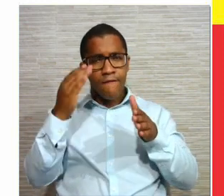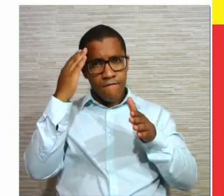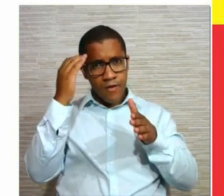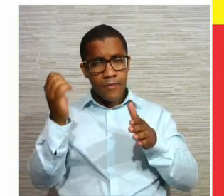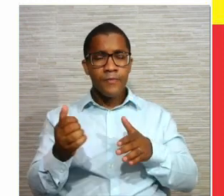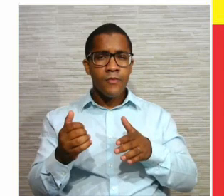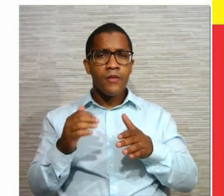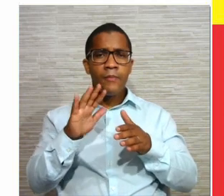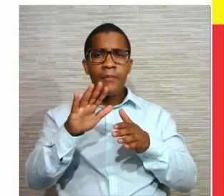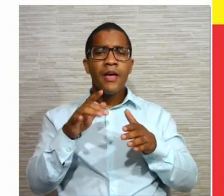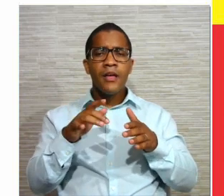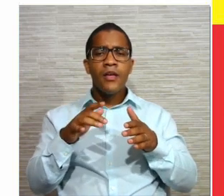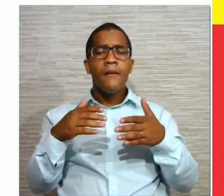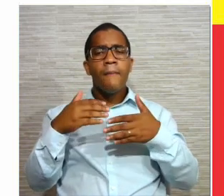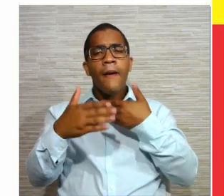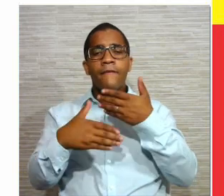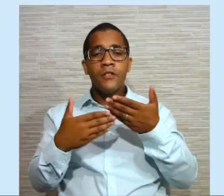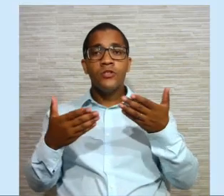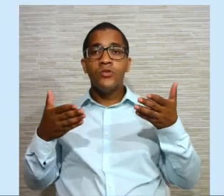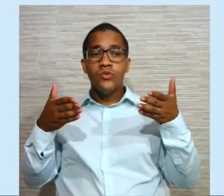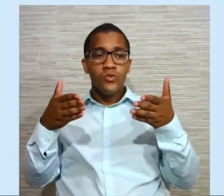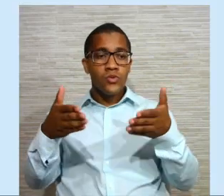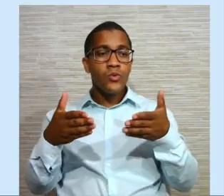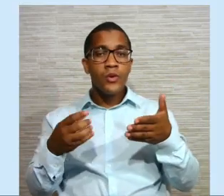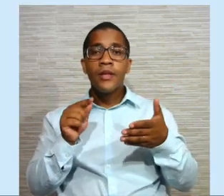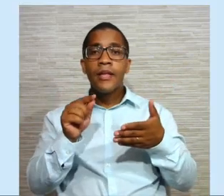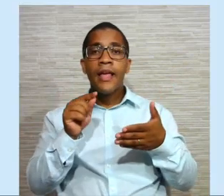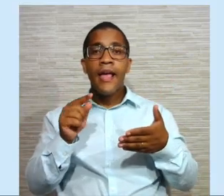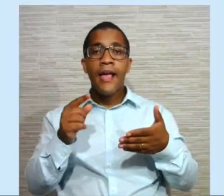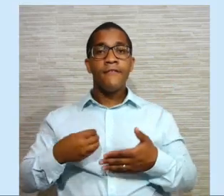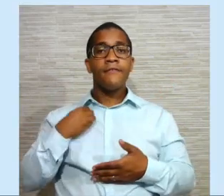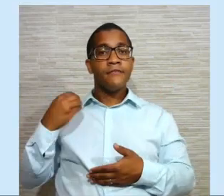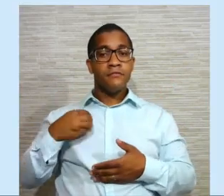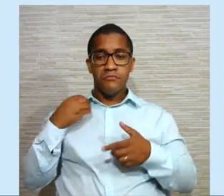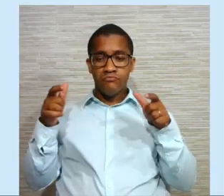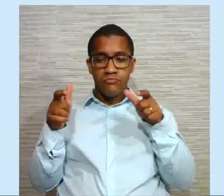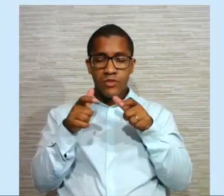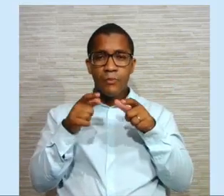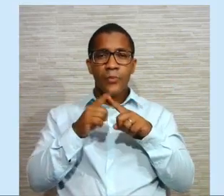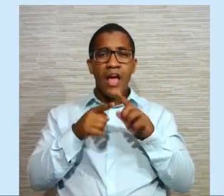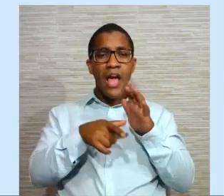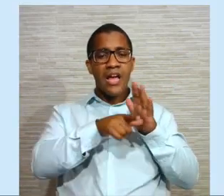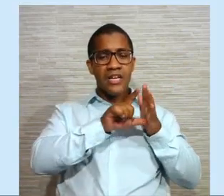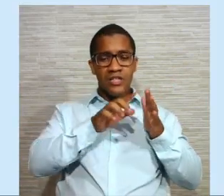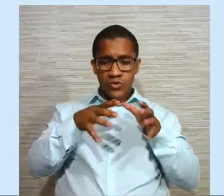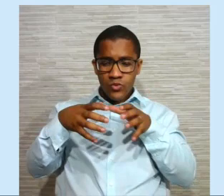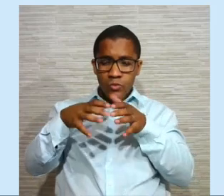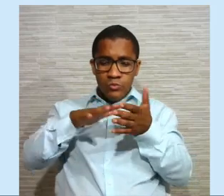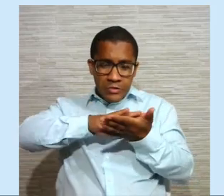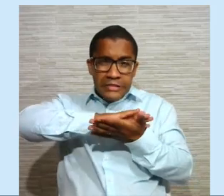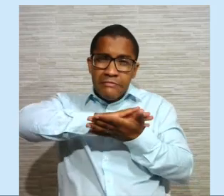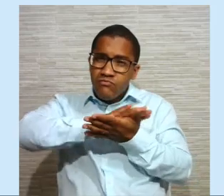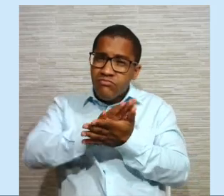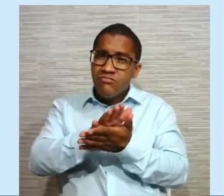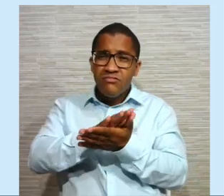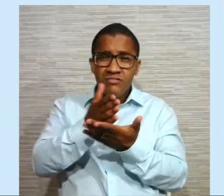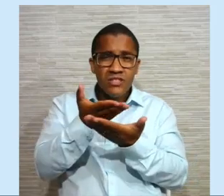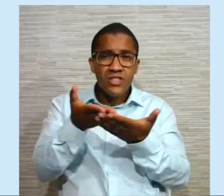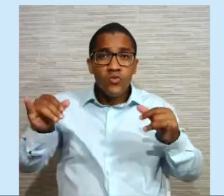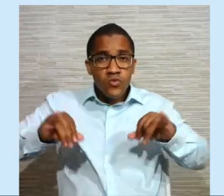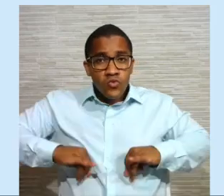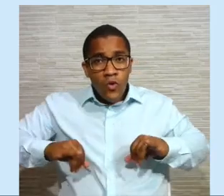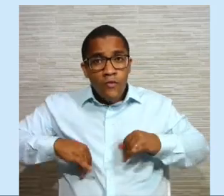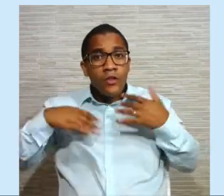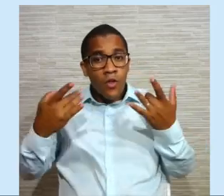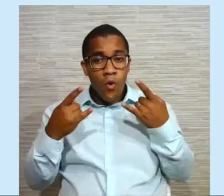ruidosa. Então, assim, era aquela minoria que passava por um sistema opressor, né, que estava se rebelando, que estava se mostrando. Então, o rock